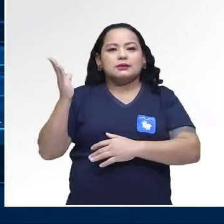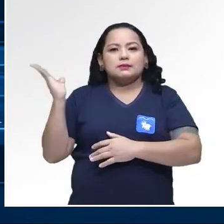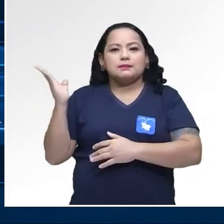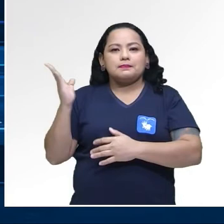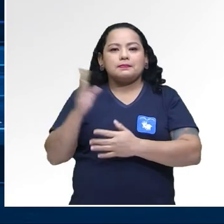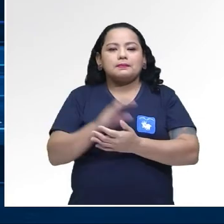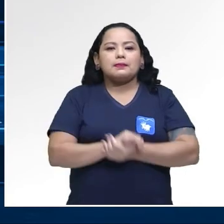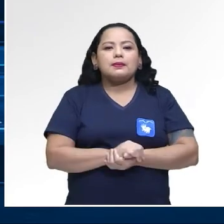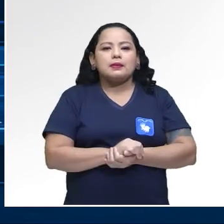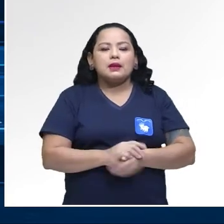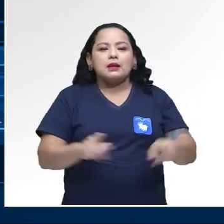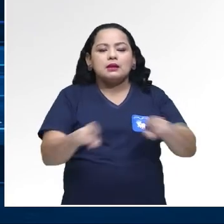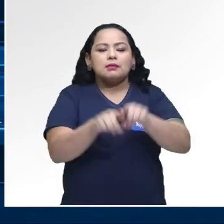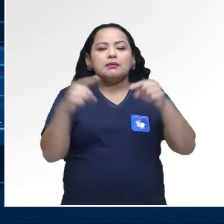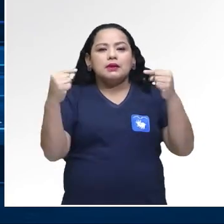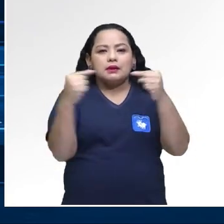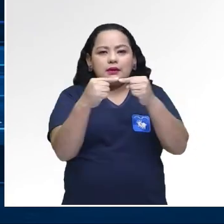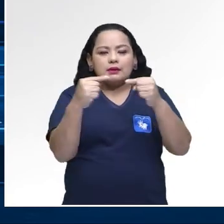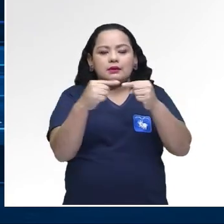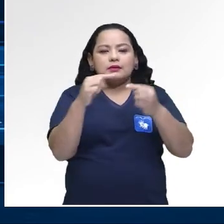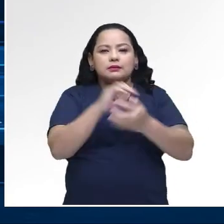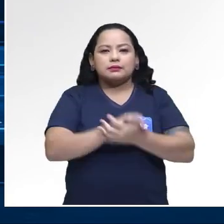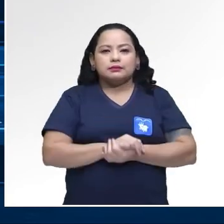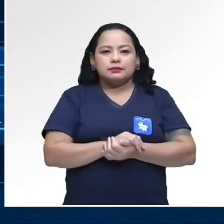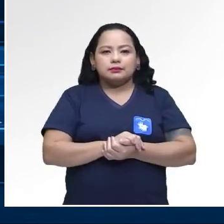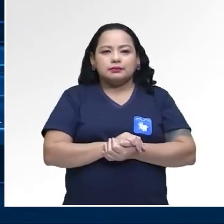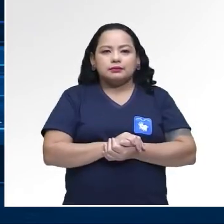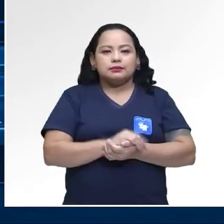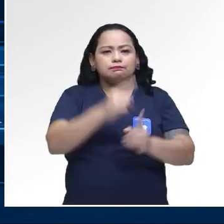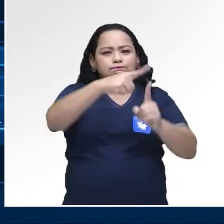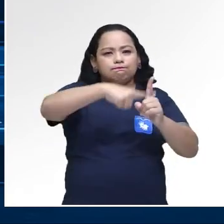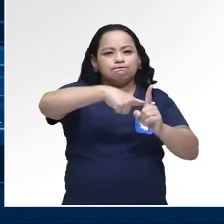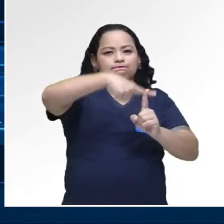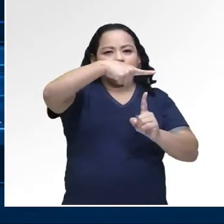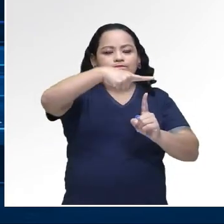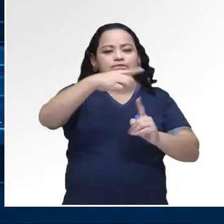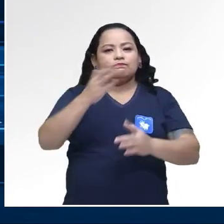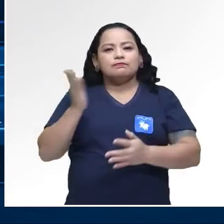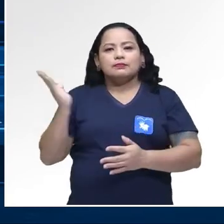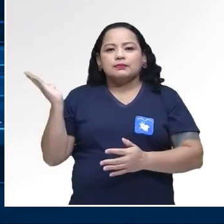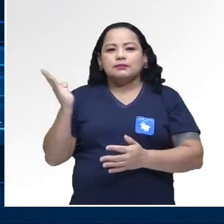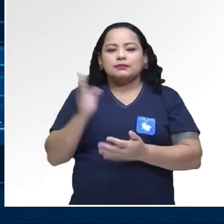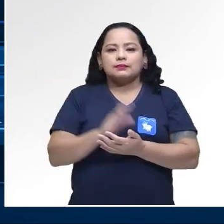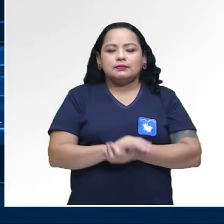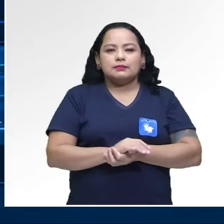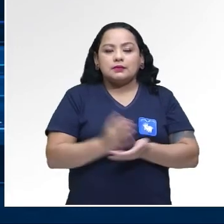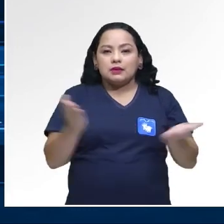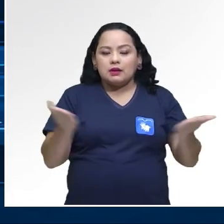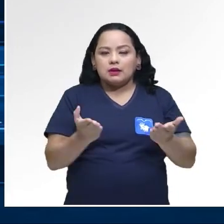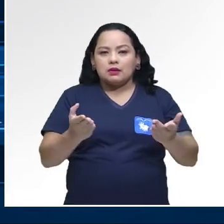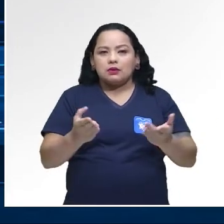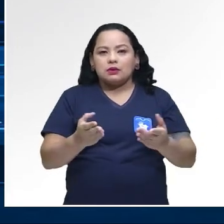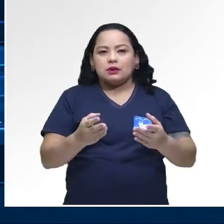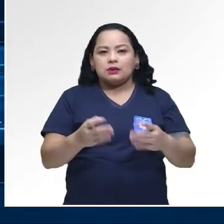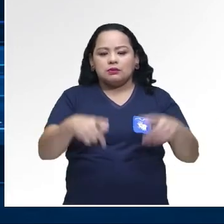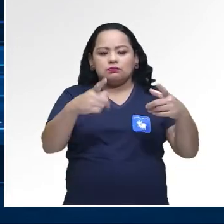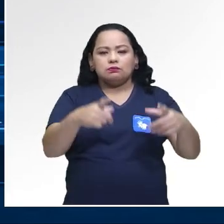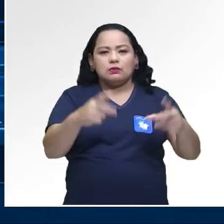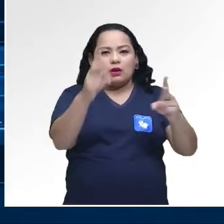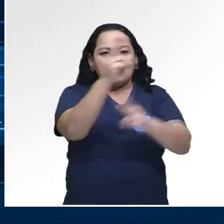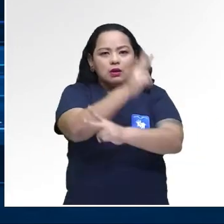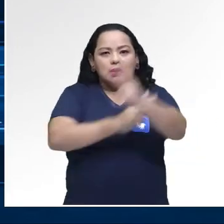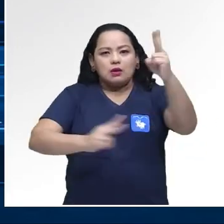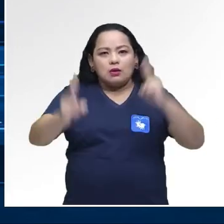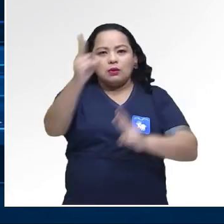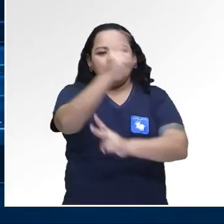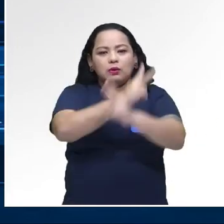né, que também está relacionada com a temperatura. Né? Quanto à usina eólica, a